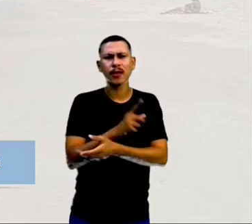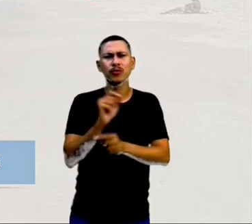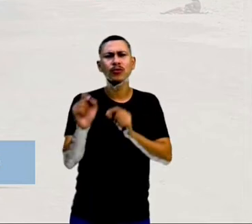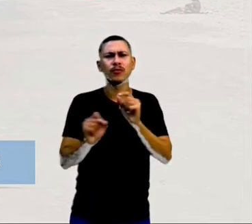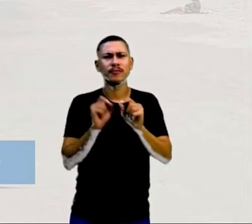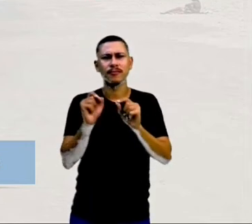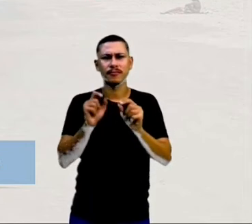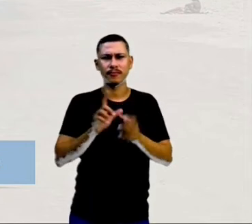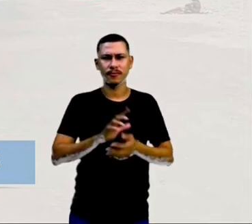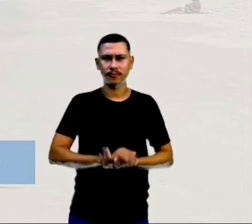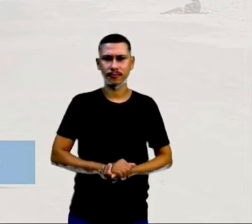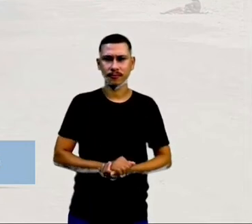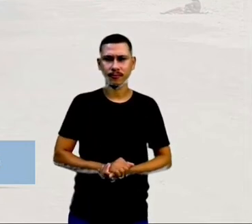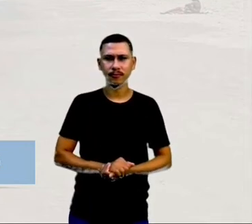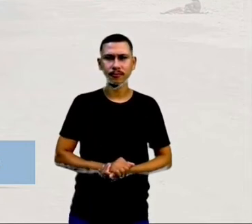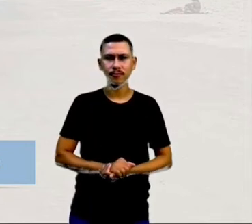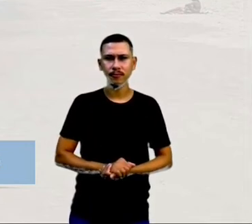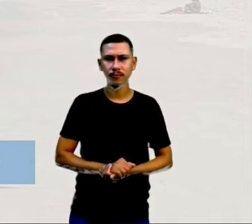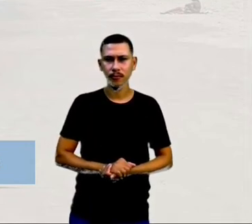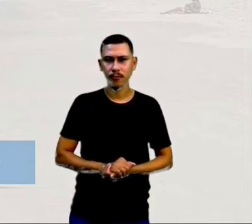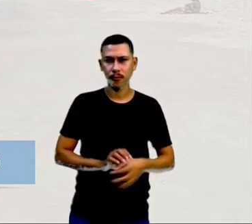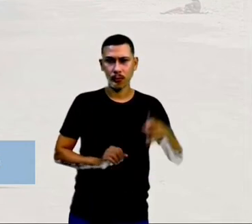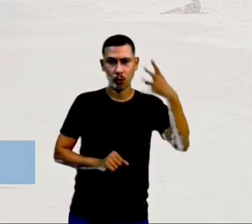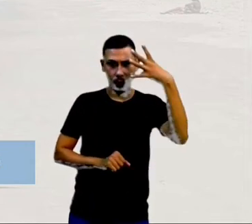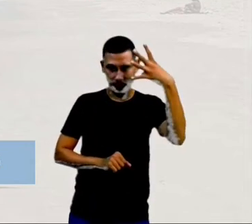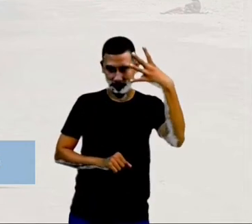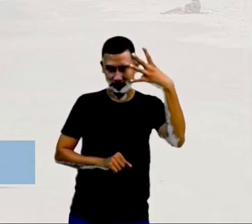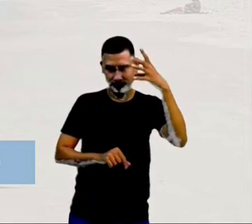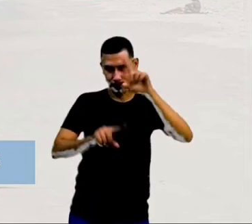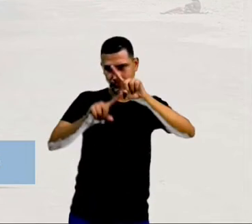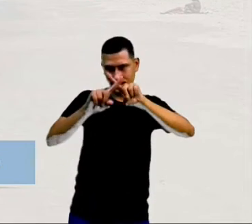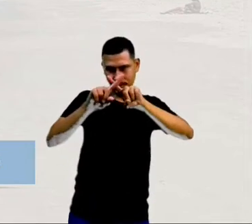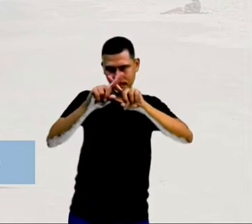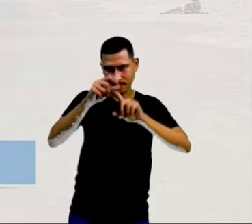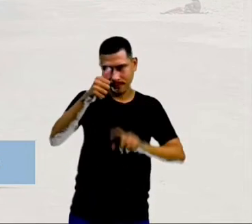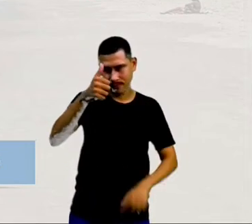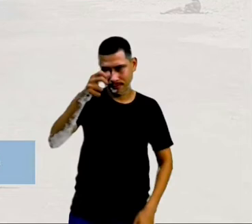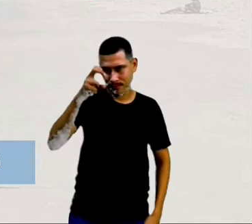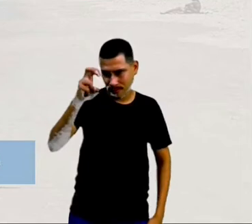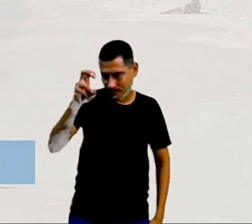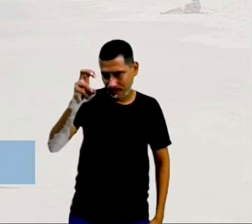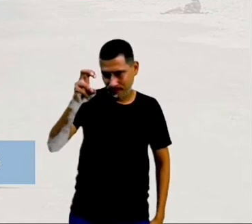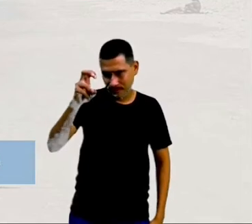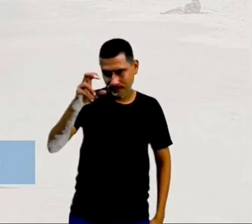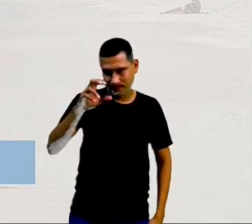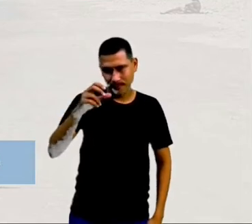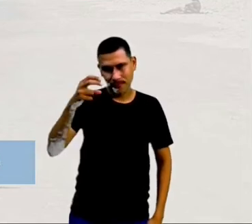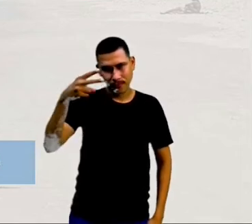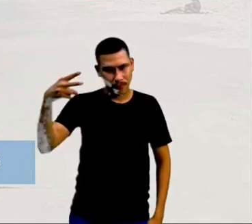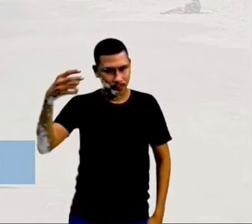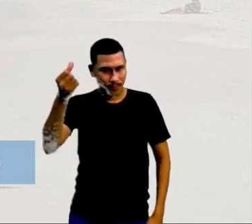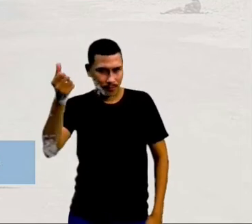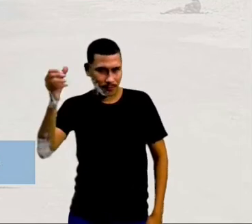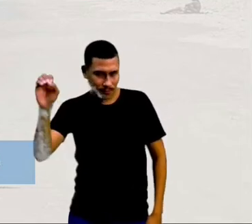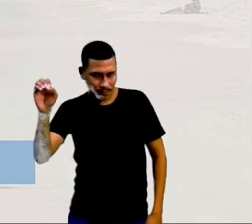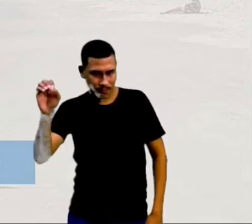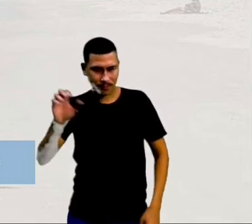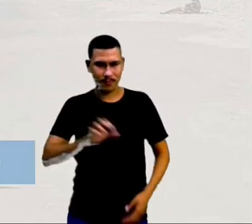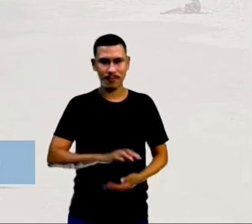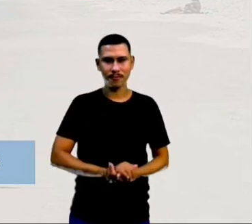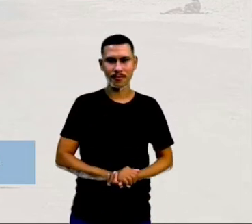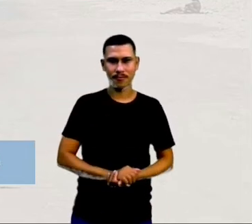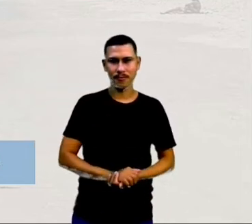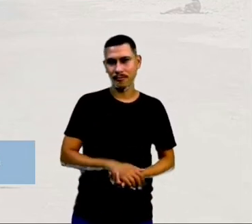A gente, ó, vai ter que 4 vezes 15 vai dar 60.